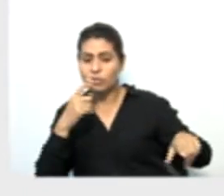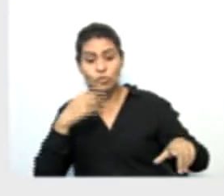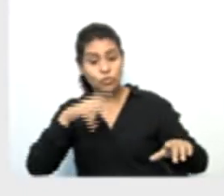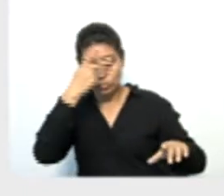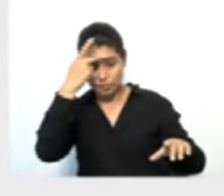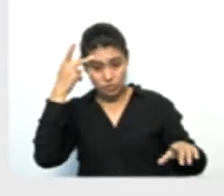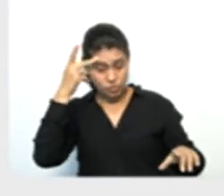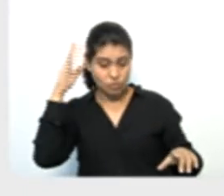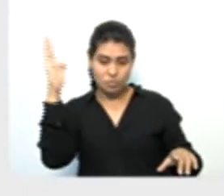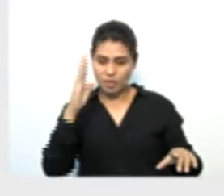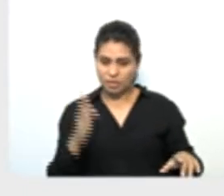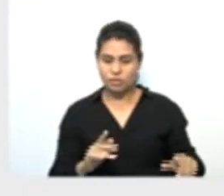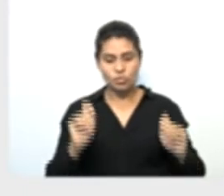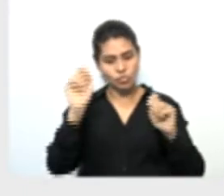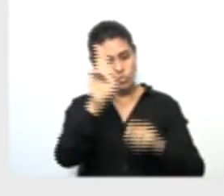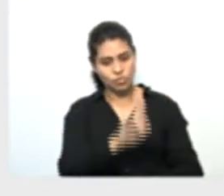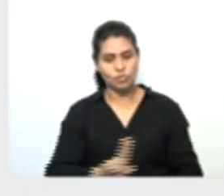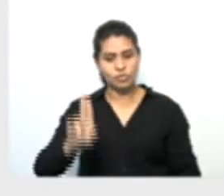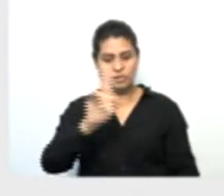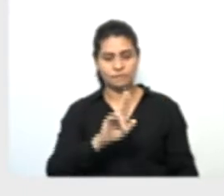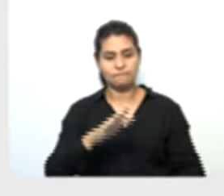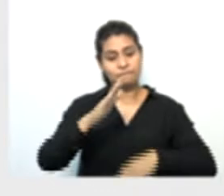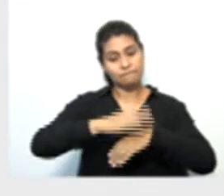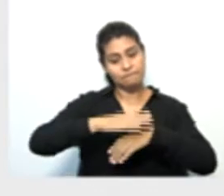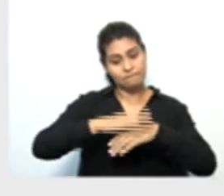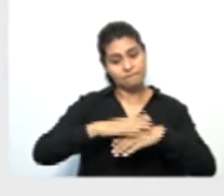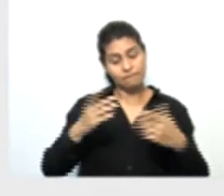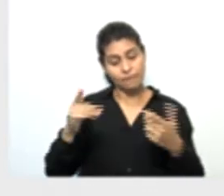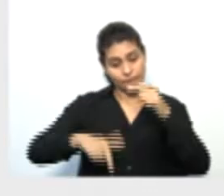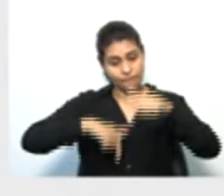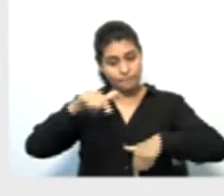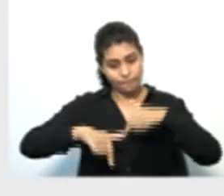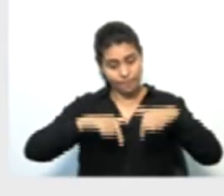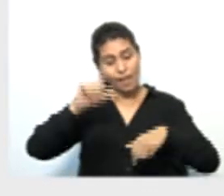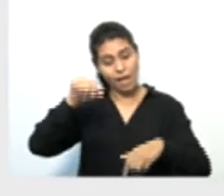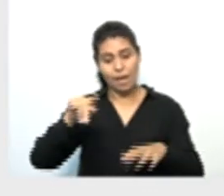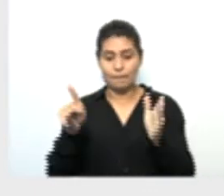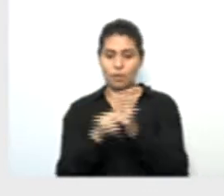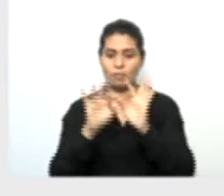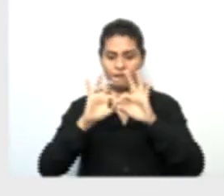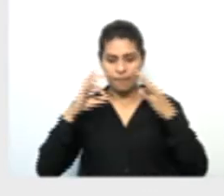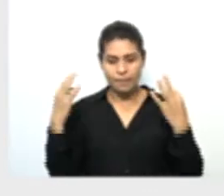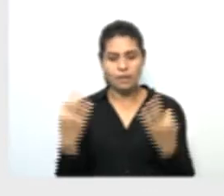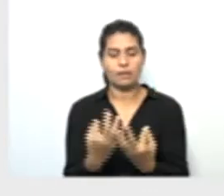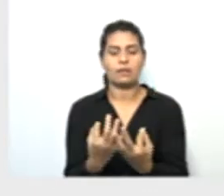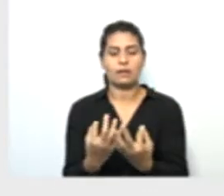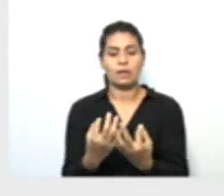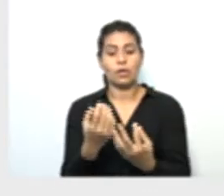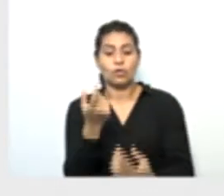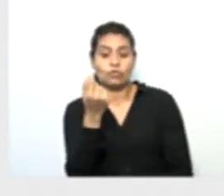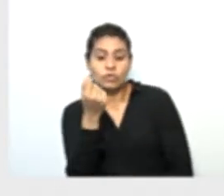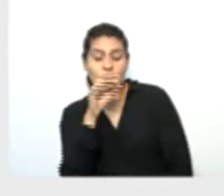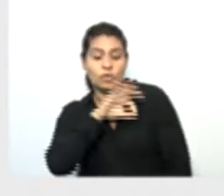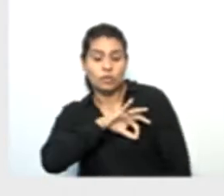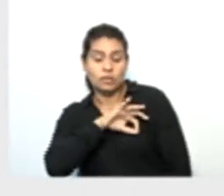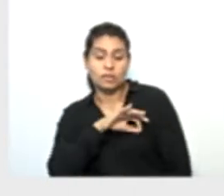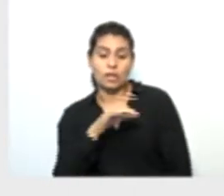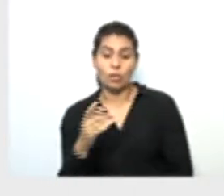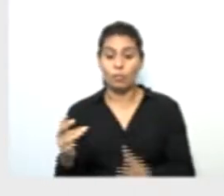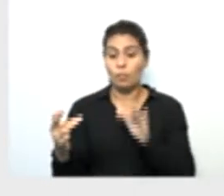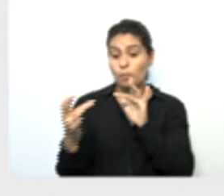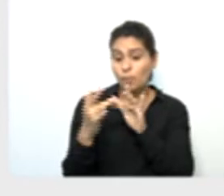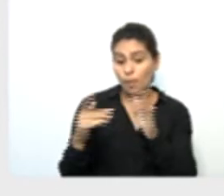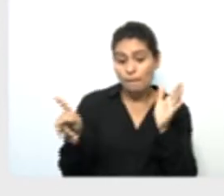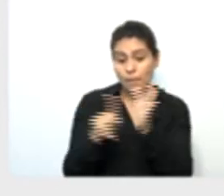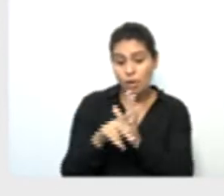brasileiros. A mão de obra é da própria família, é familiar, a renda familiar é vinculada ao